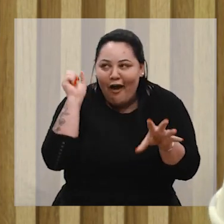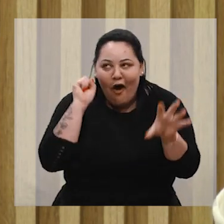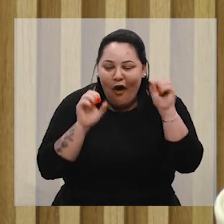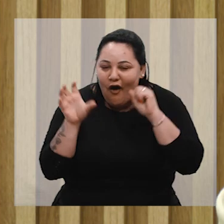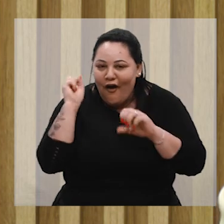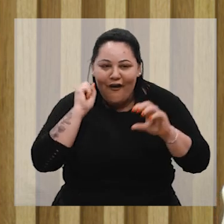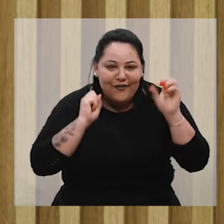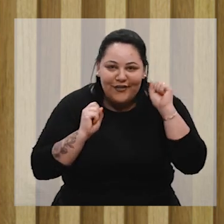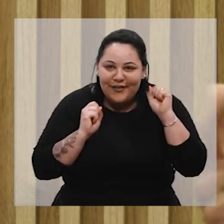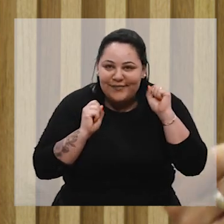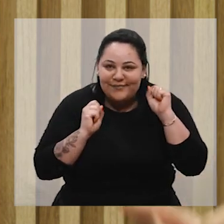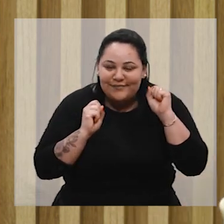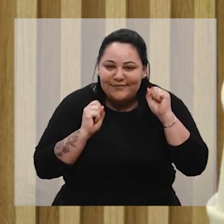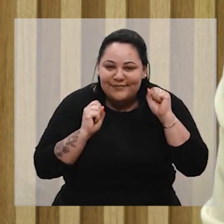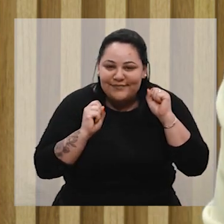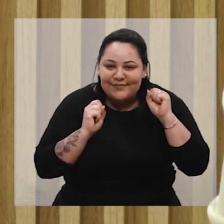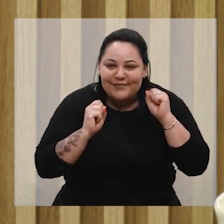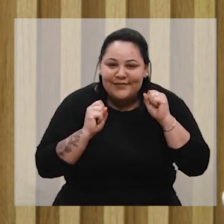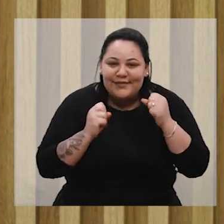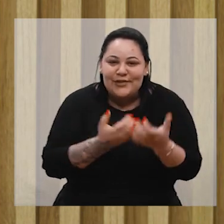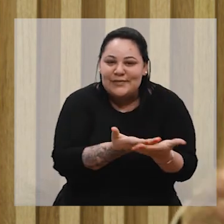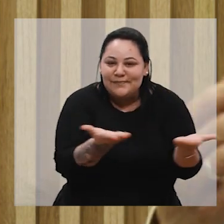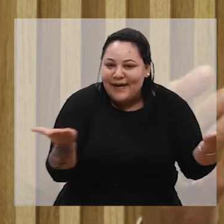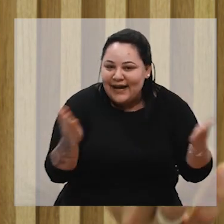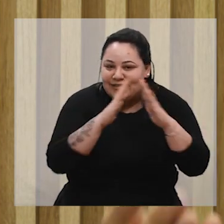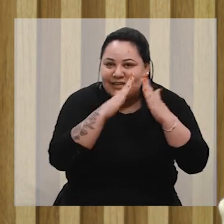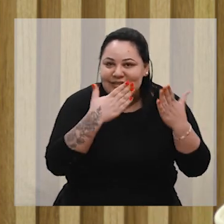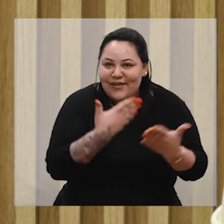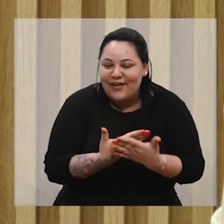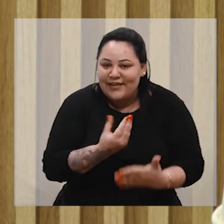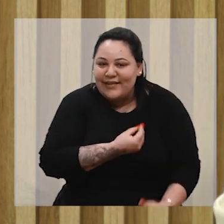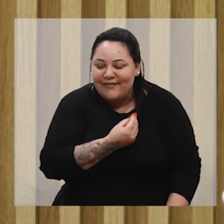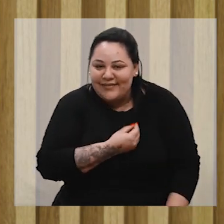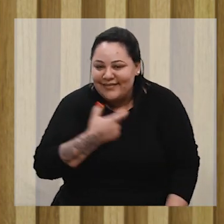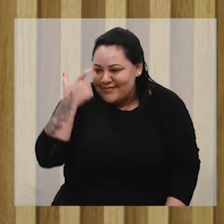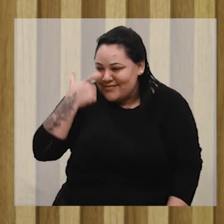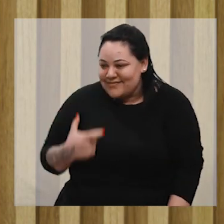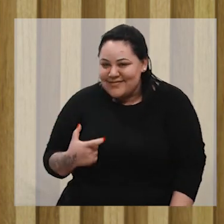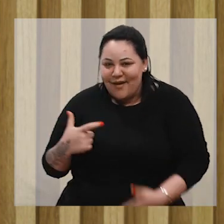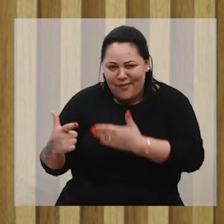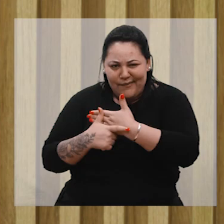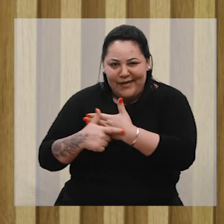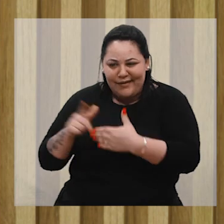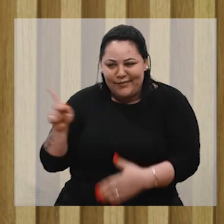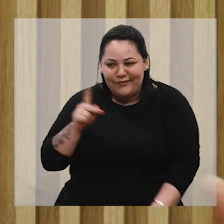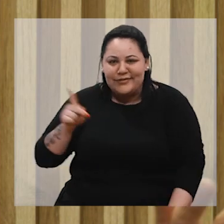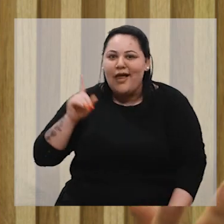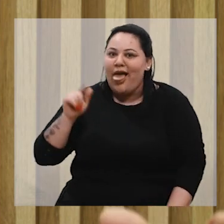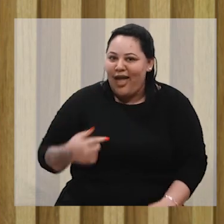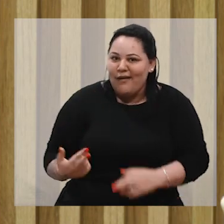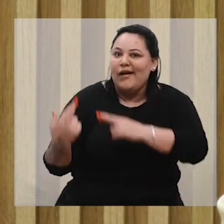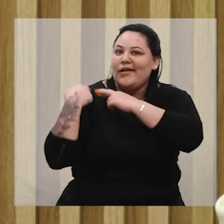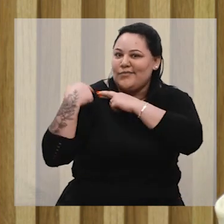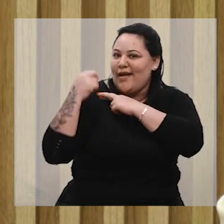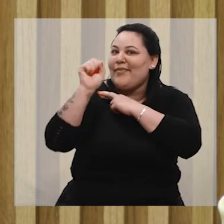várias vezes. Também no pátio da escola, na vida. Ser professor é uma